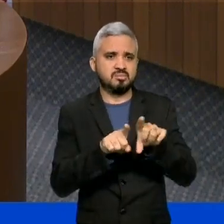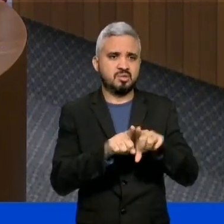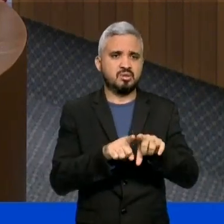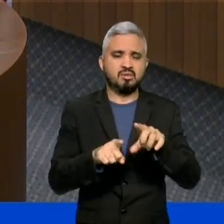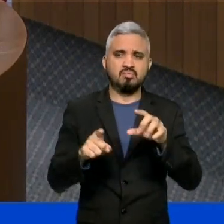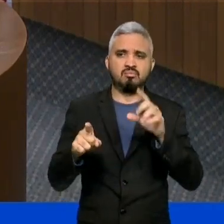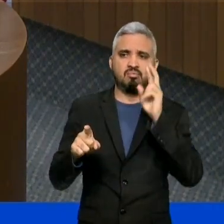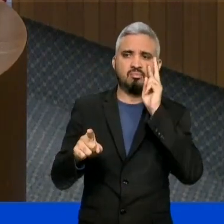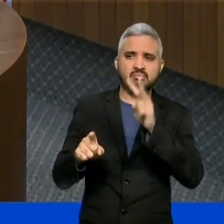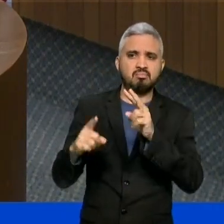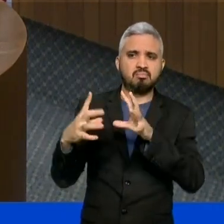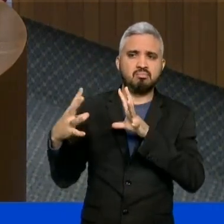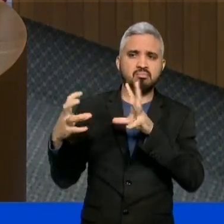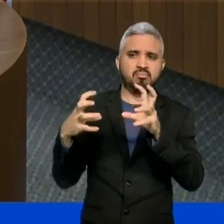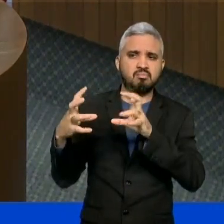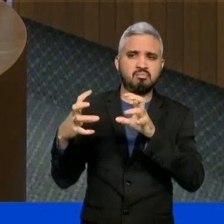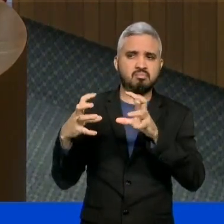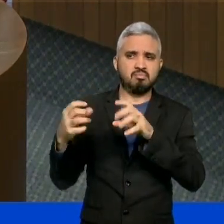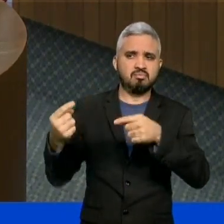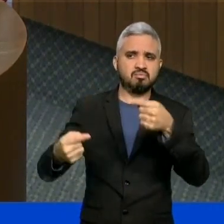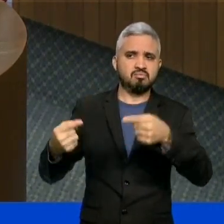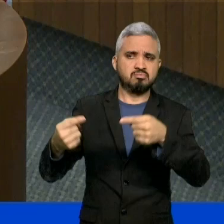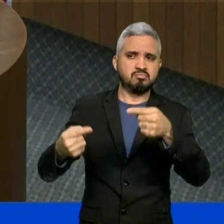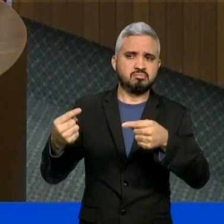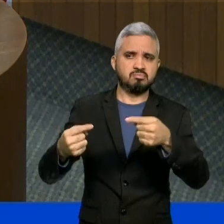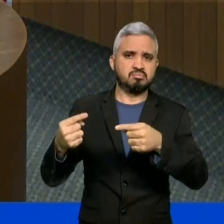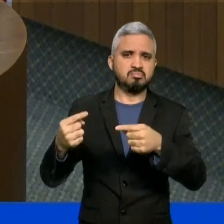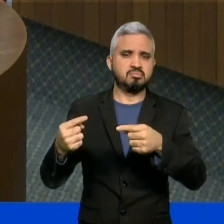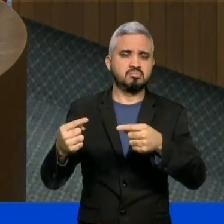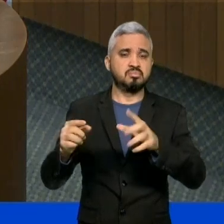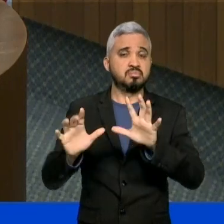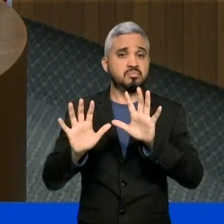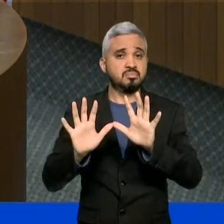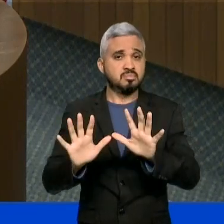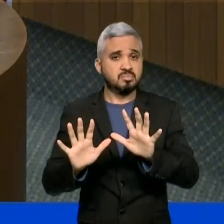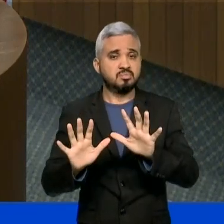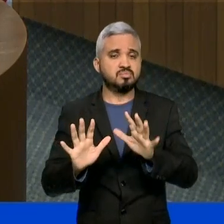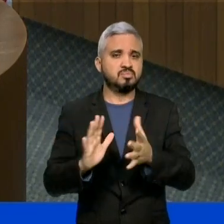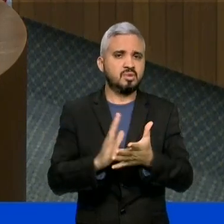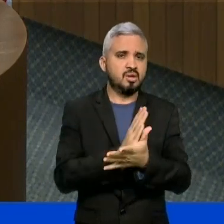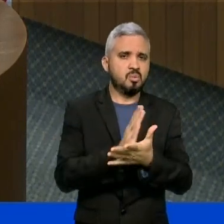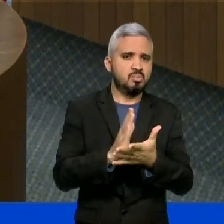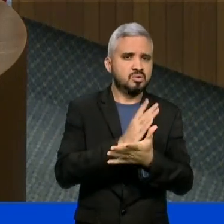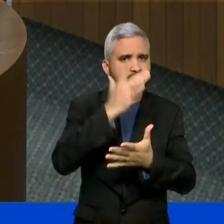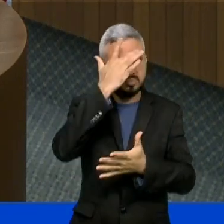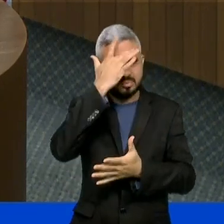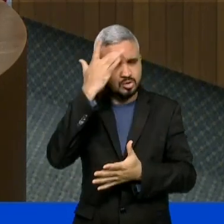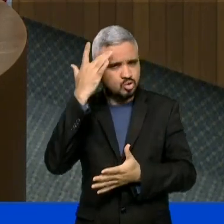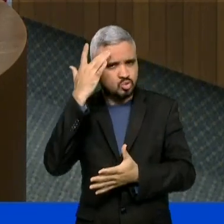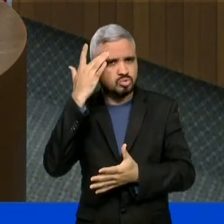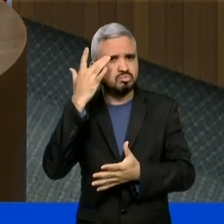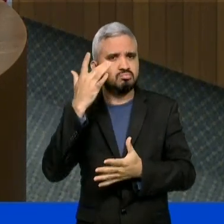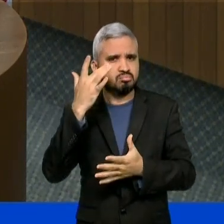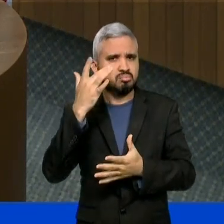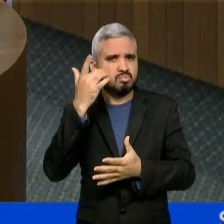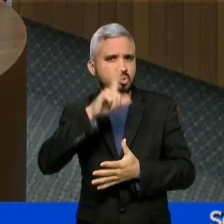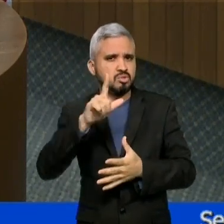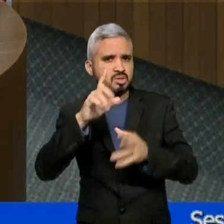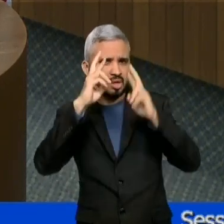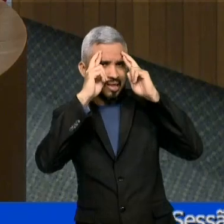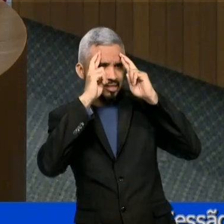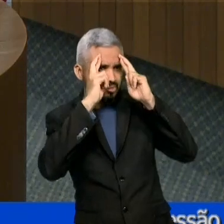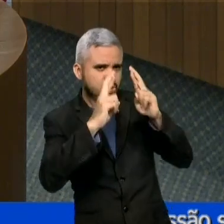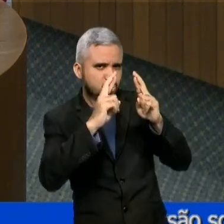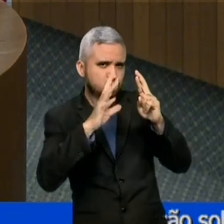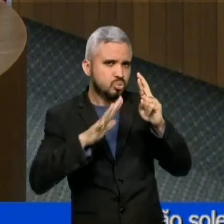mas são poucas as pessoas que conseguem garantir o respeito, às vezes, de todas as alas. E